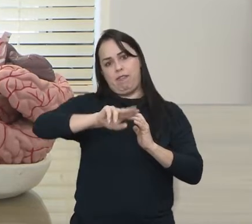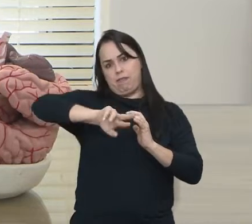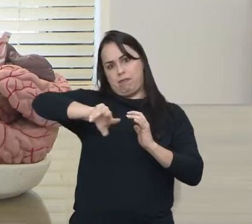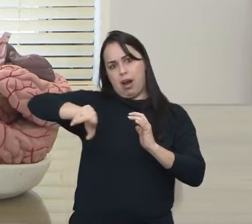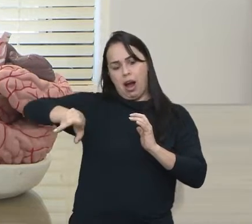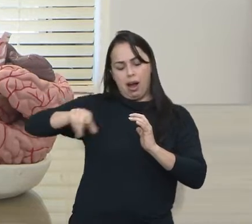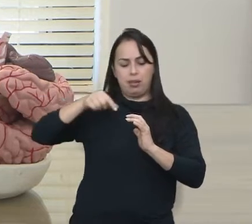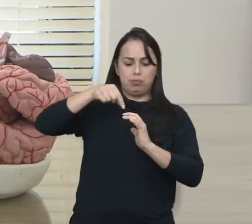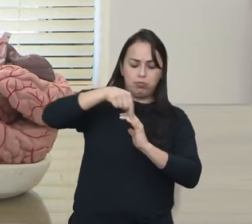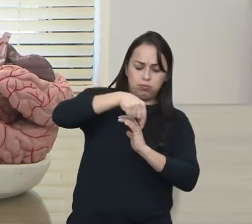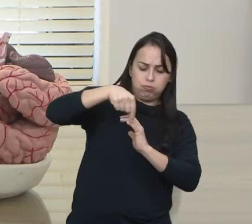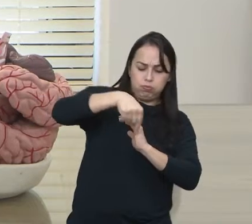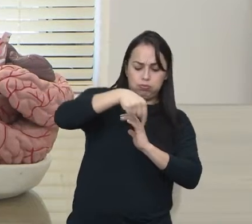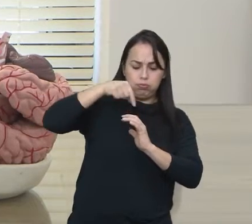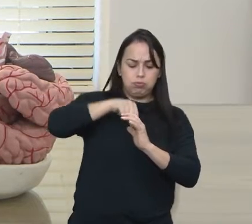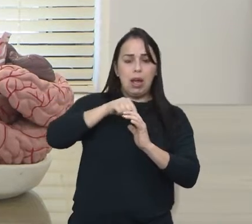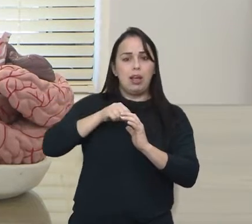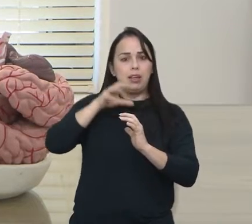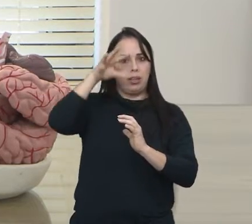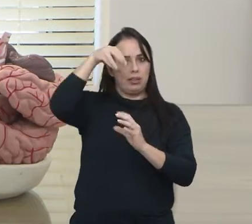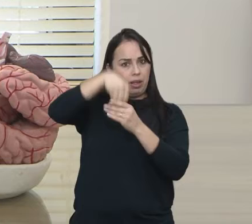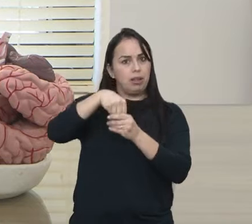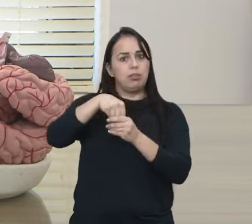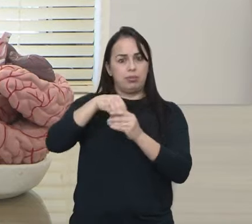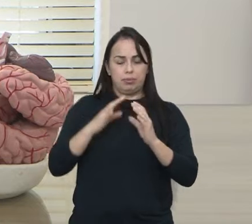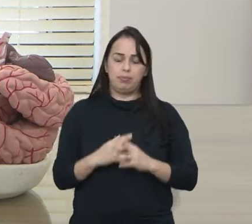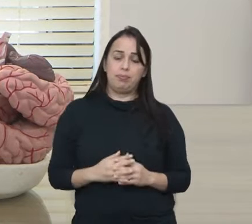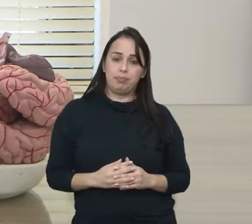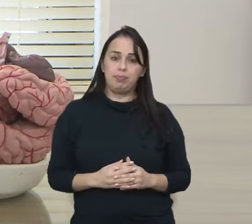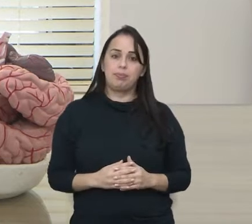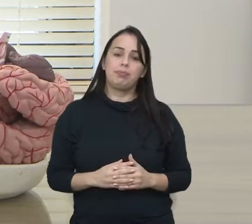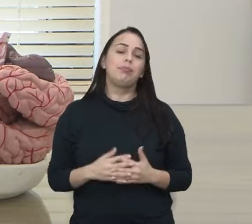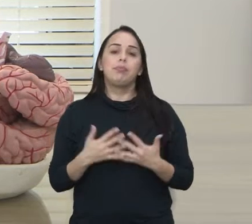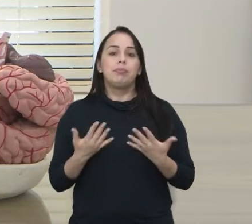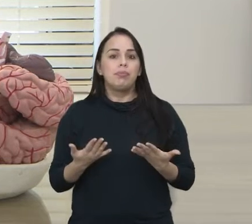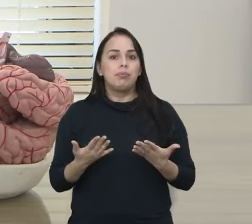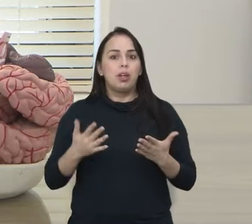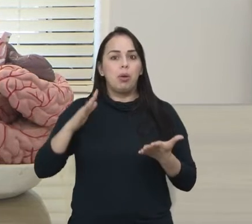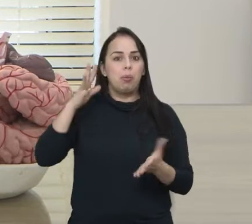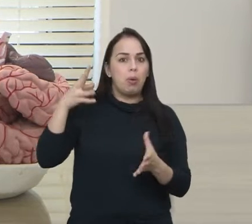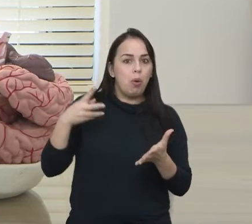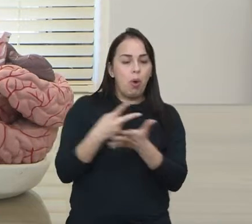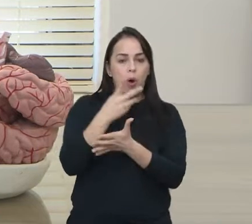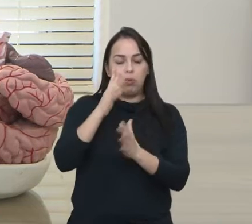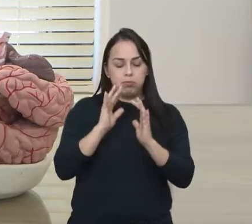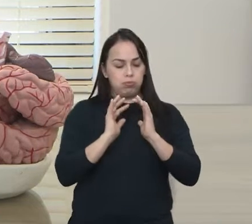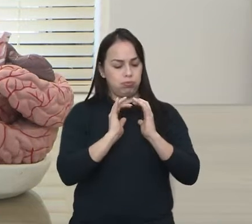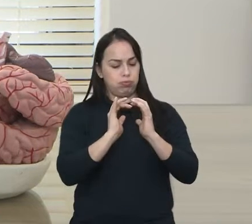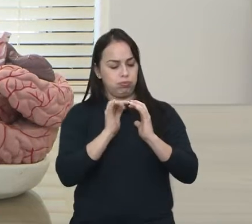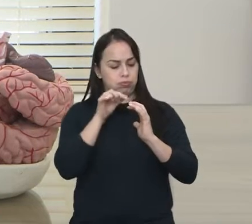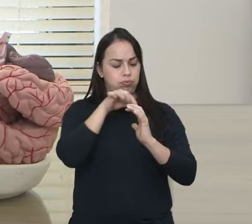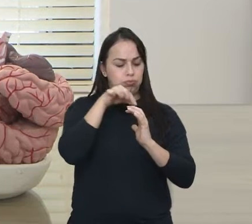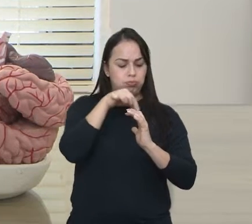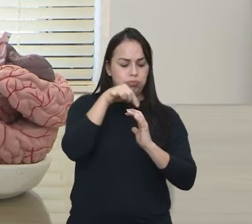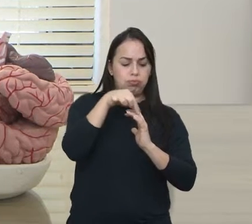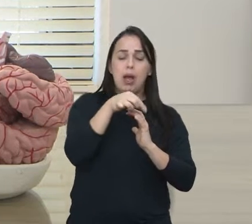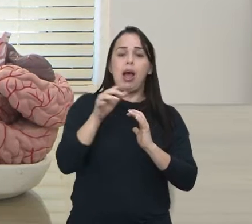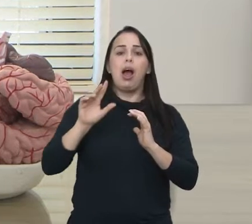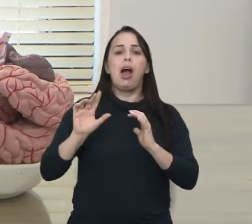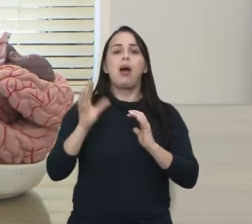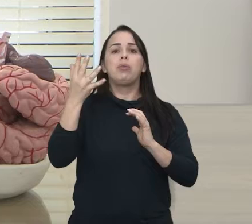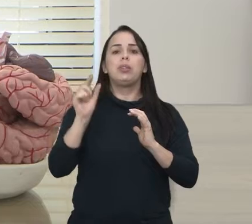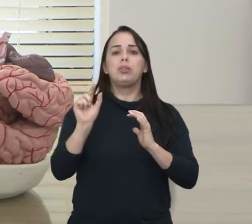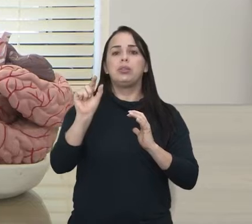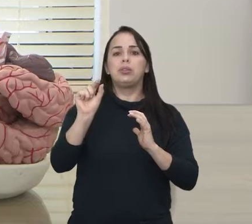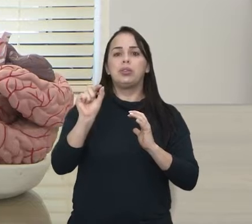esclerose múltipla, são várias cicatrizes que ocorrem no cérebro. Como ela ocorre em várias regiões do